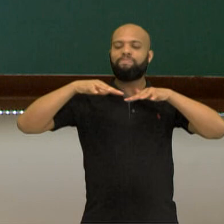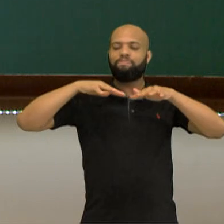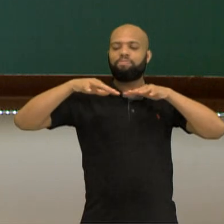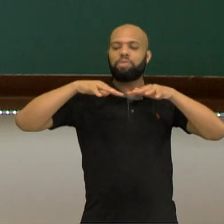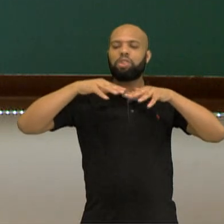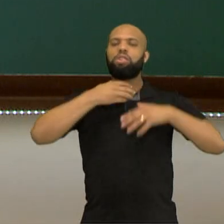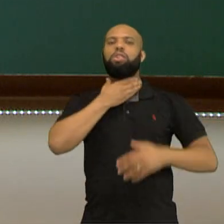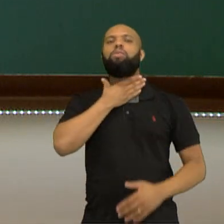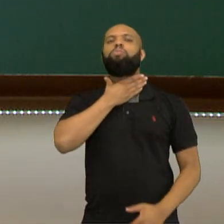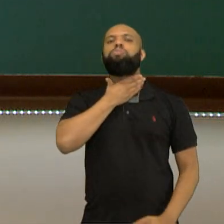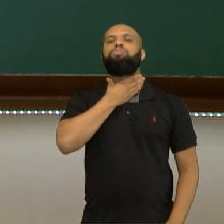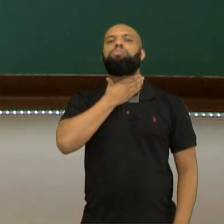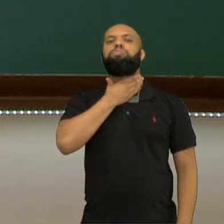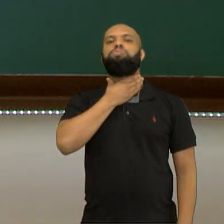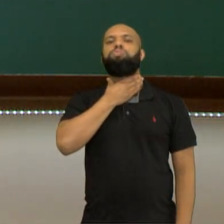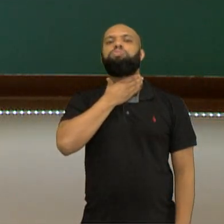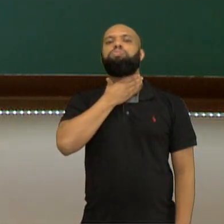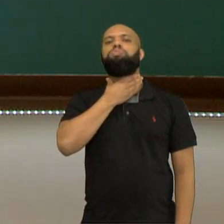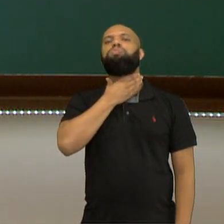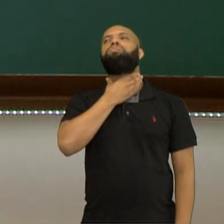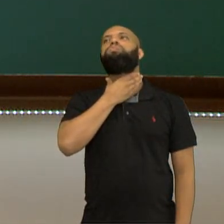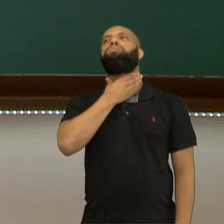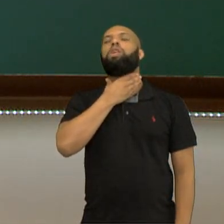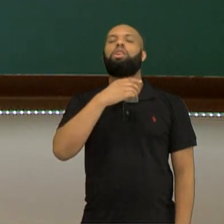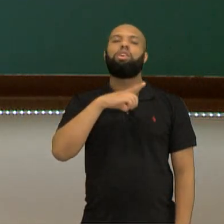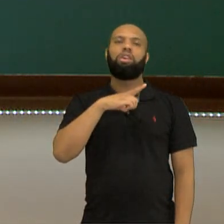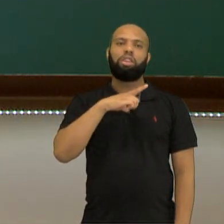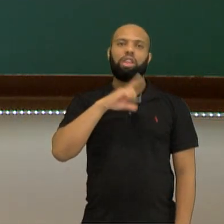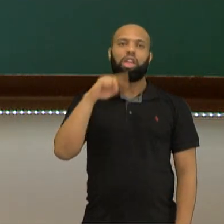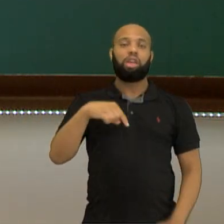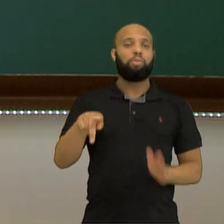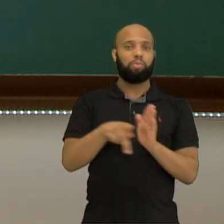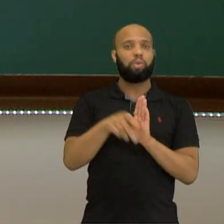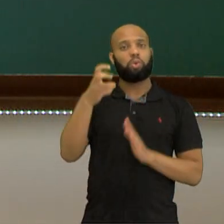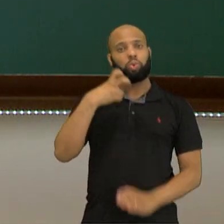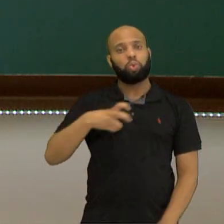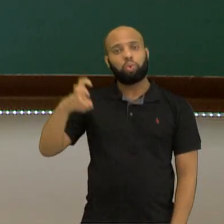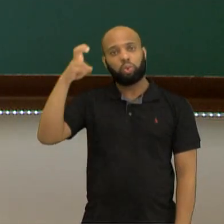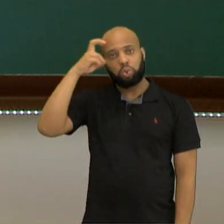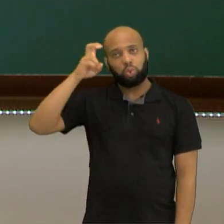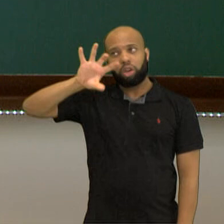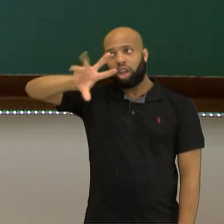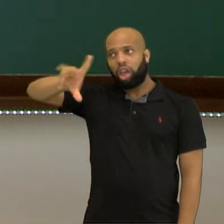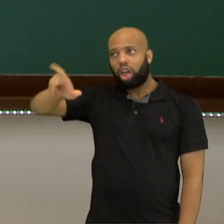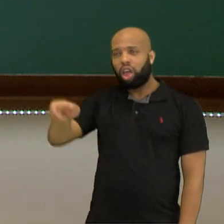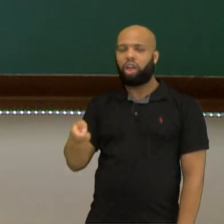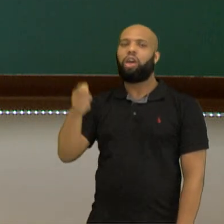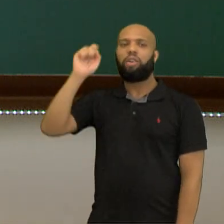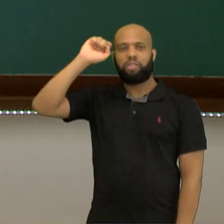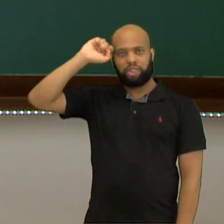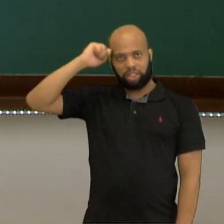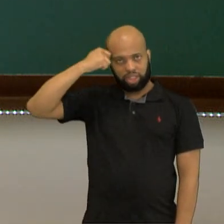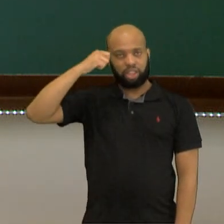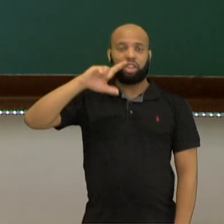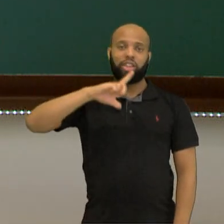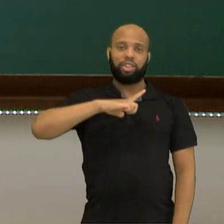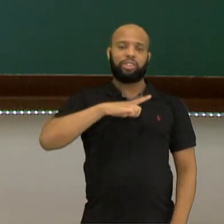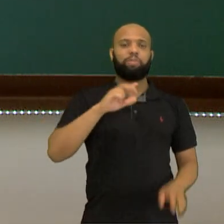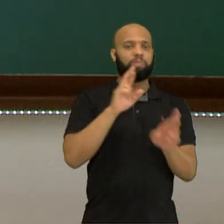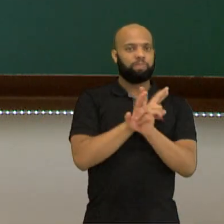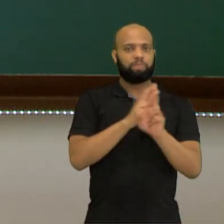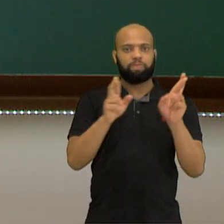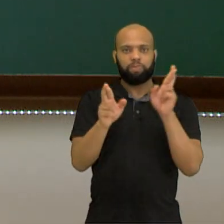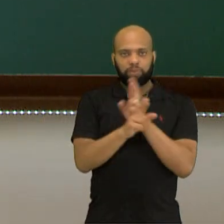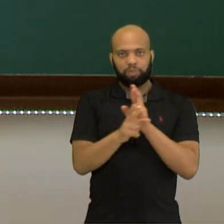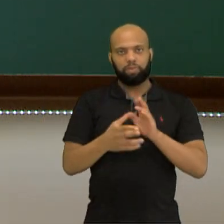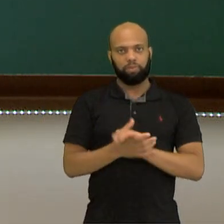africana, né? O soul, o jazz, o blues, tá casado, tá junto, tá amarrado ali um entre o